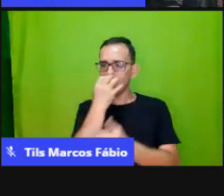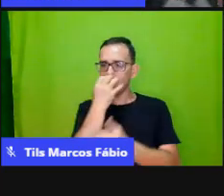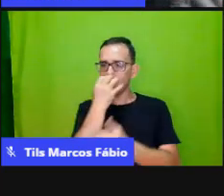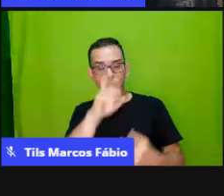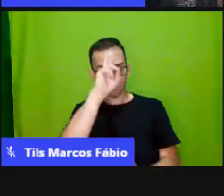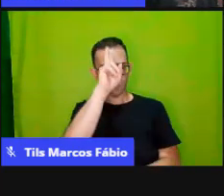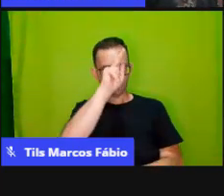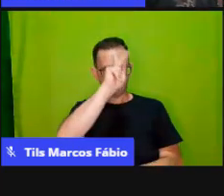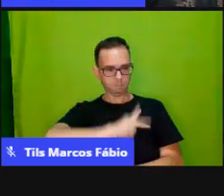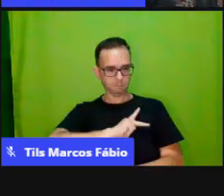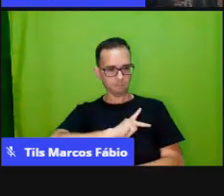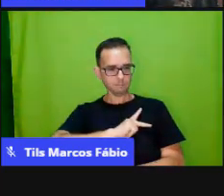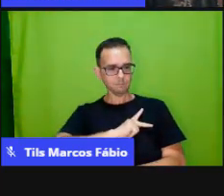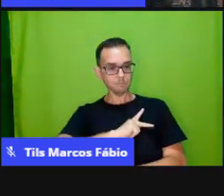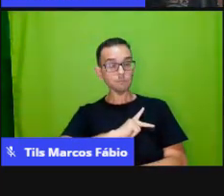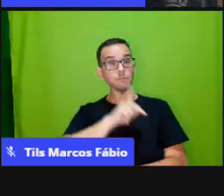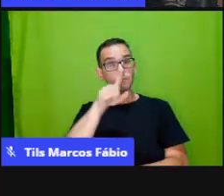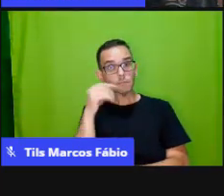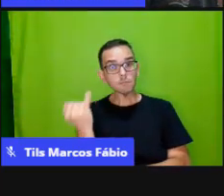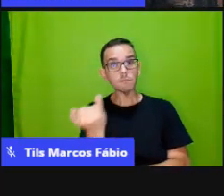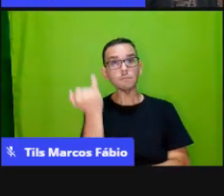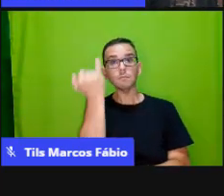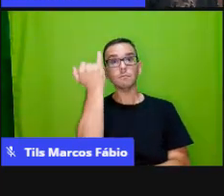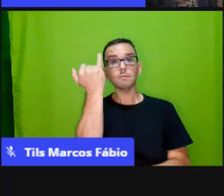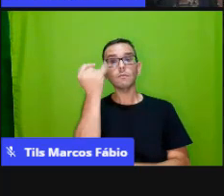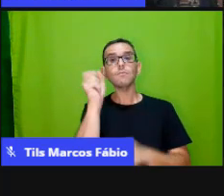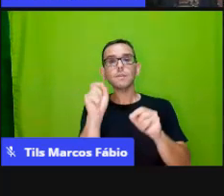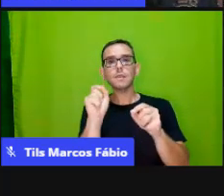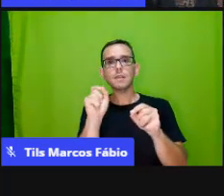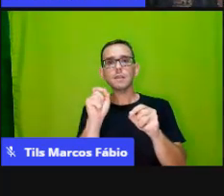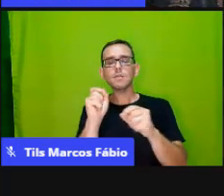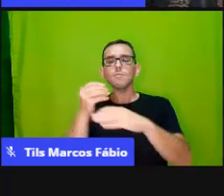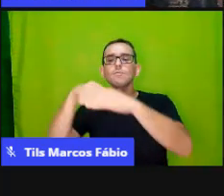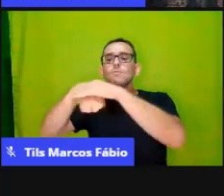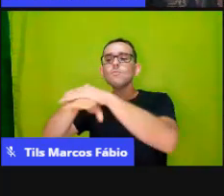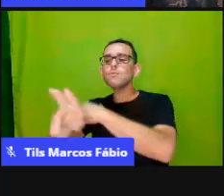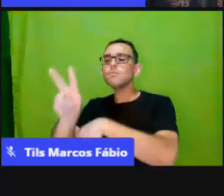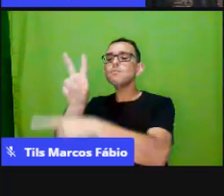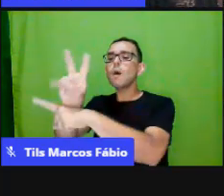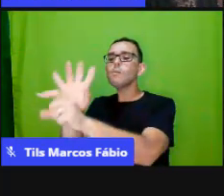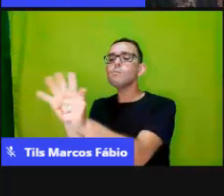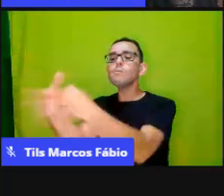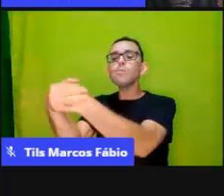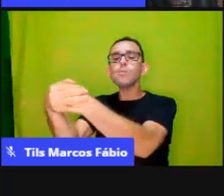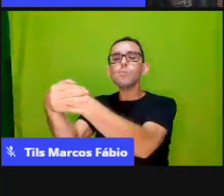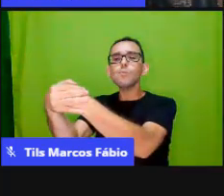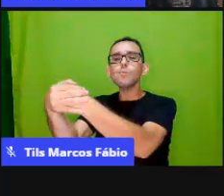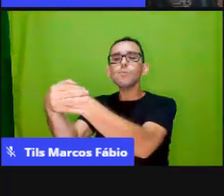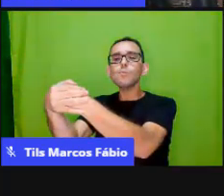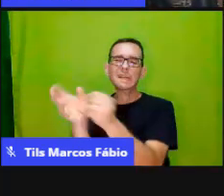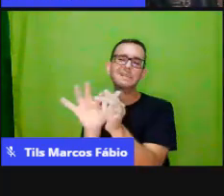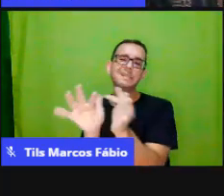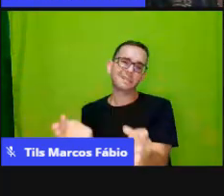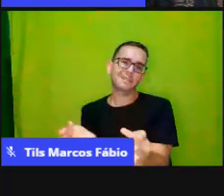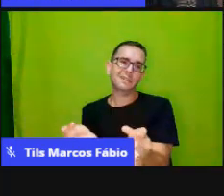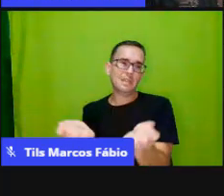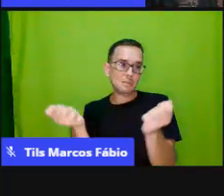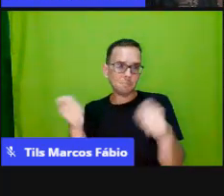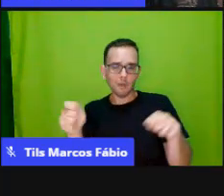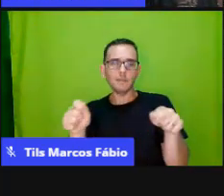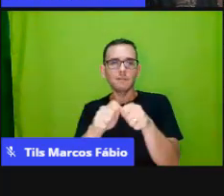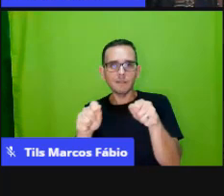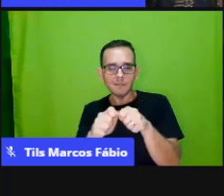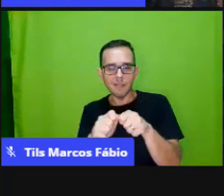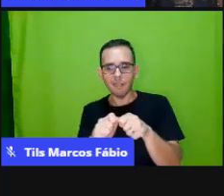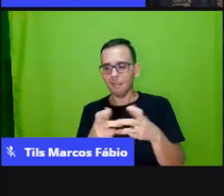tutores. Então, é importante que a gente coloque tocas para ele. E isso é muito simples de fazer, com caixas de papelão. Você vê